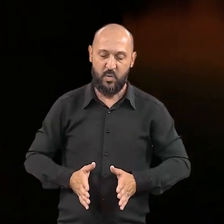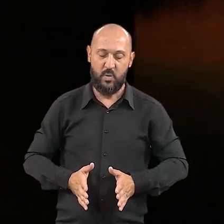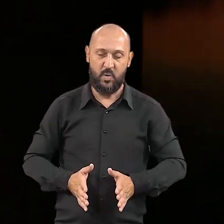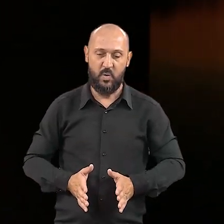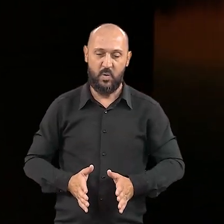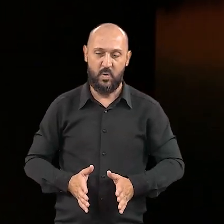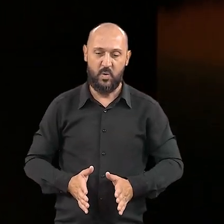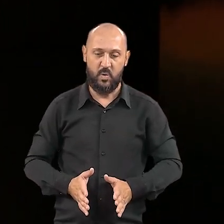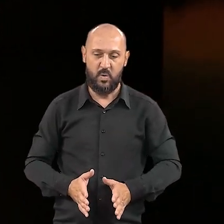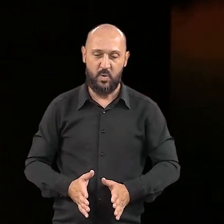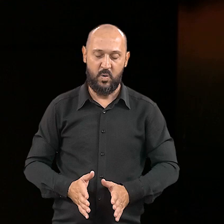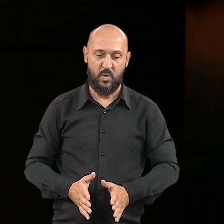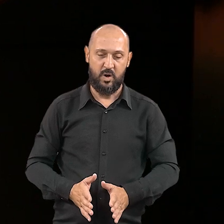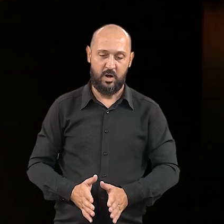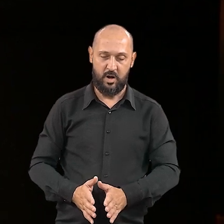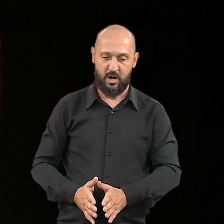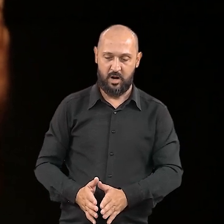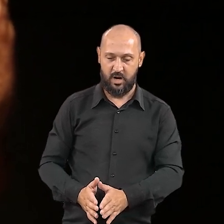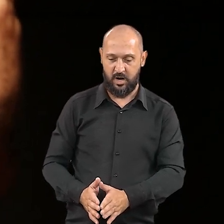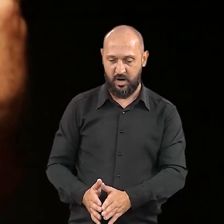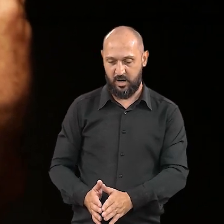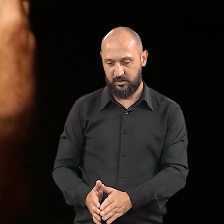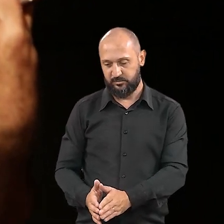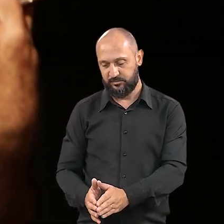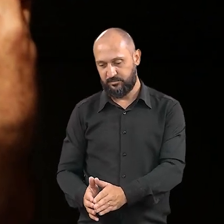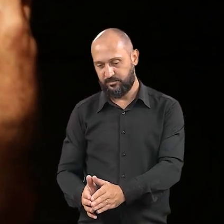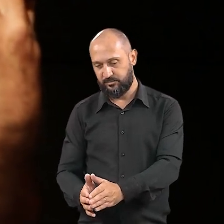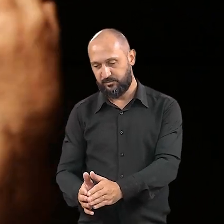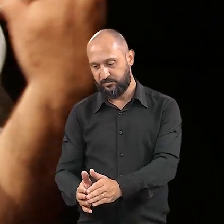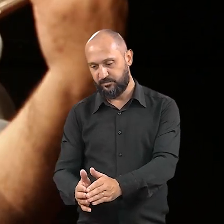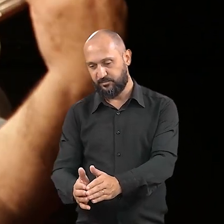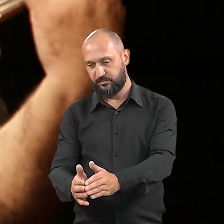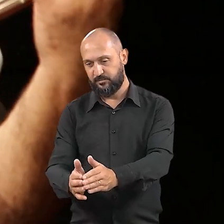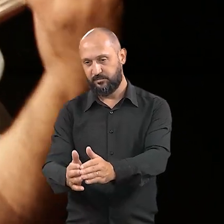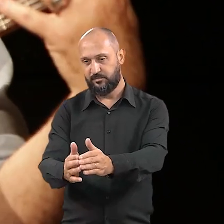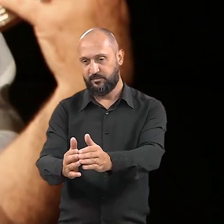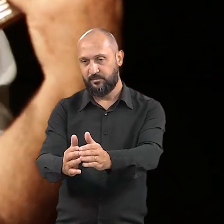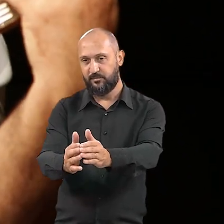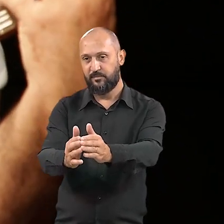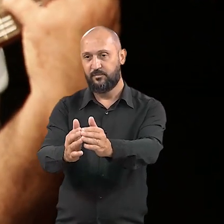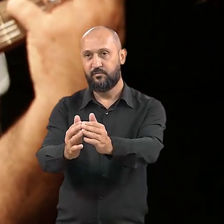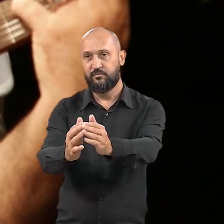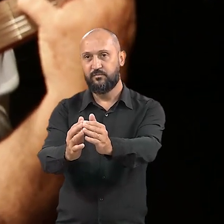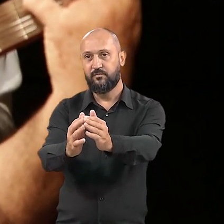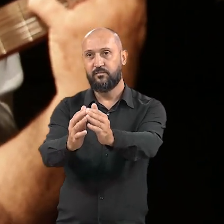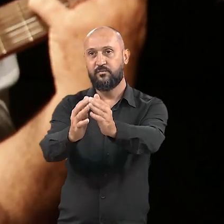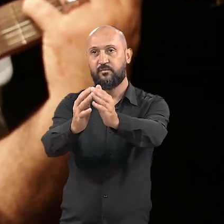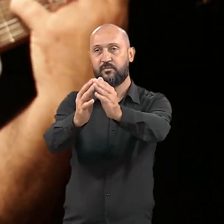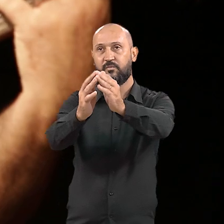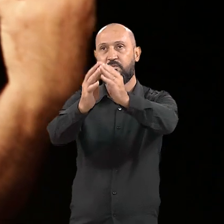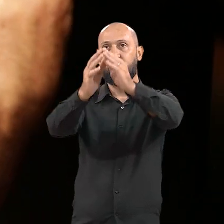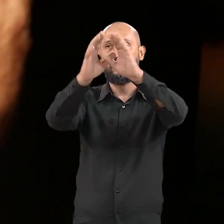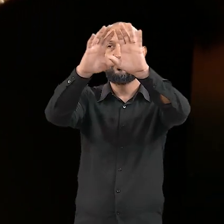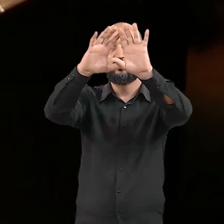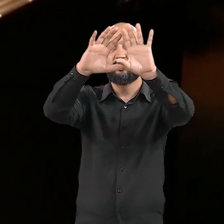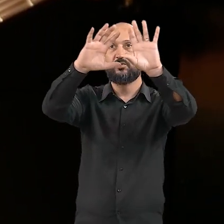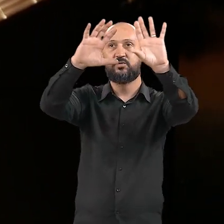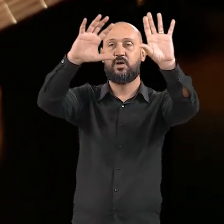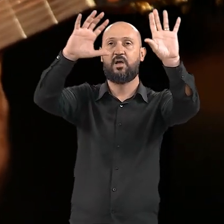Nasceu canoa no horizonte, num céu de